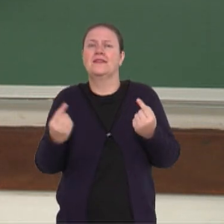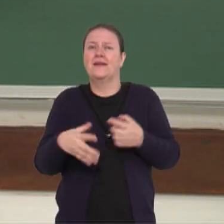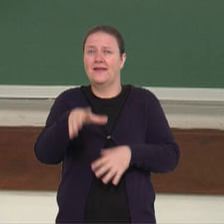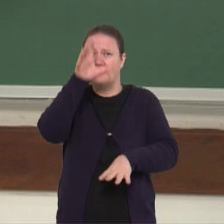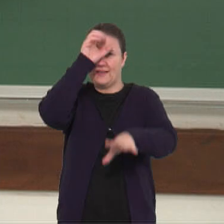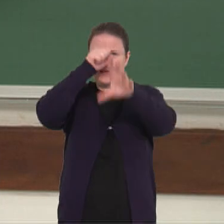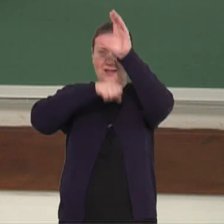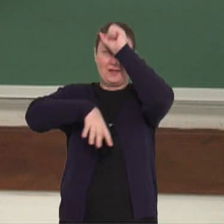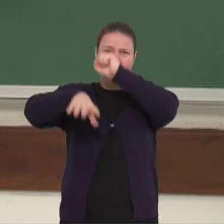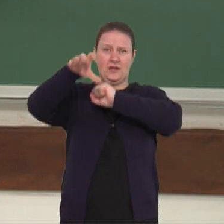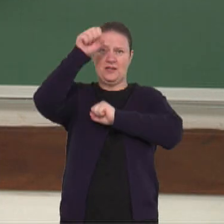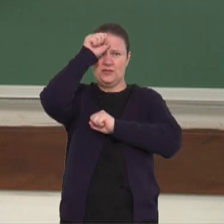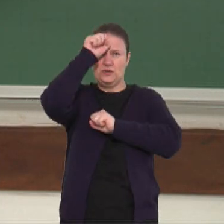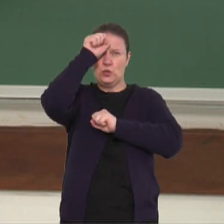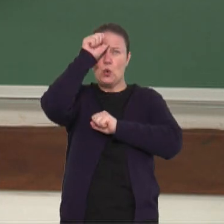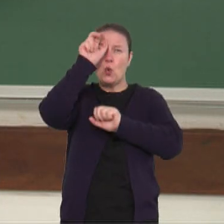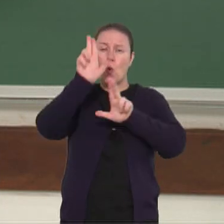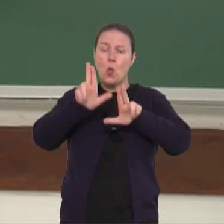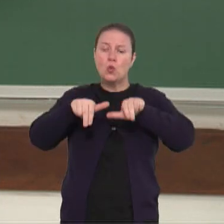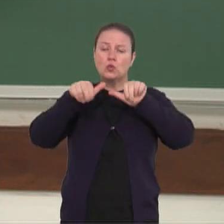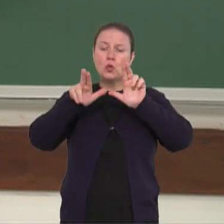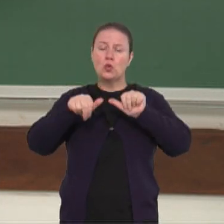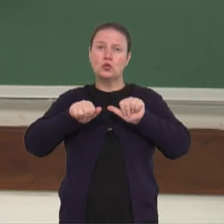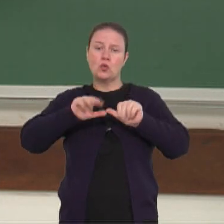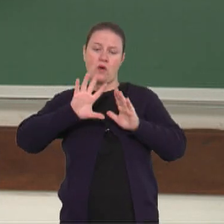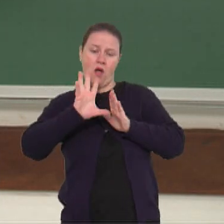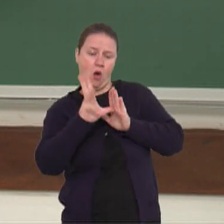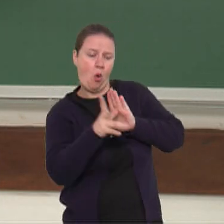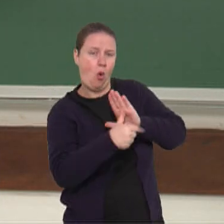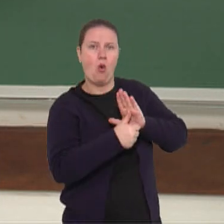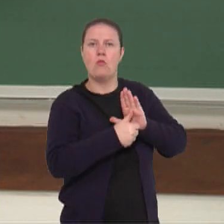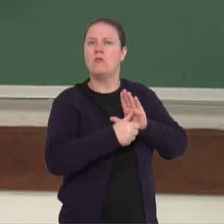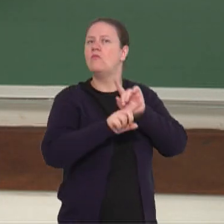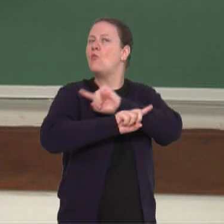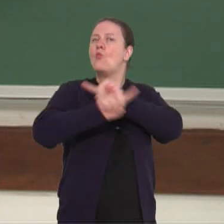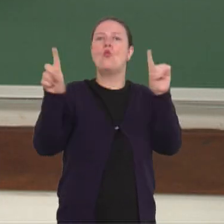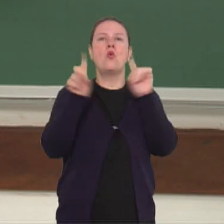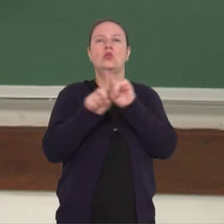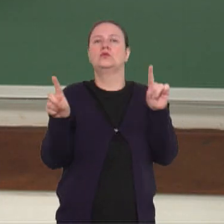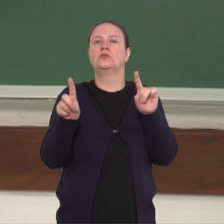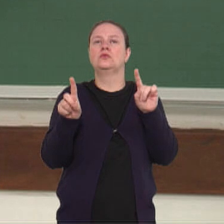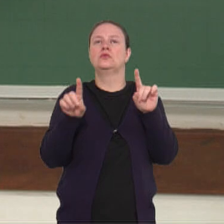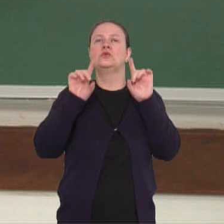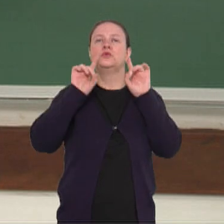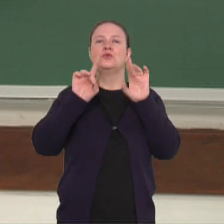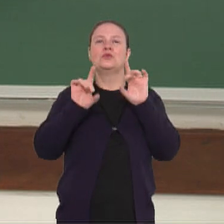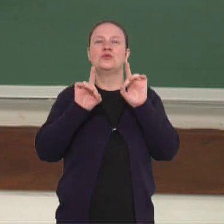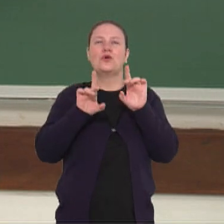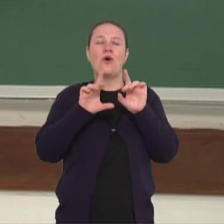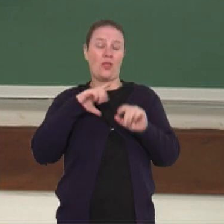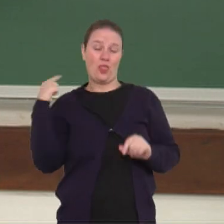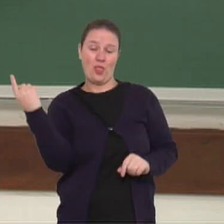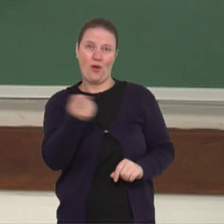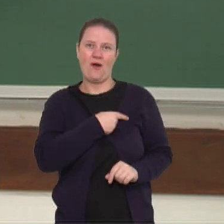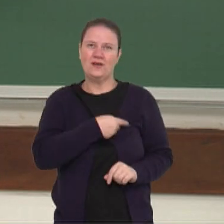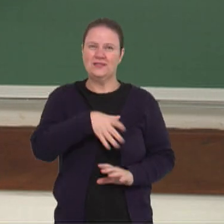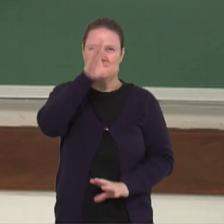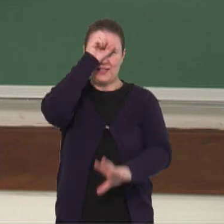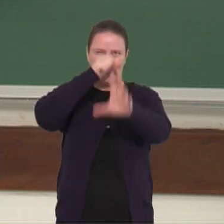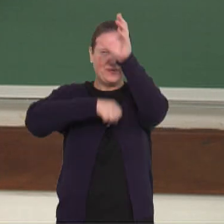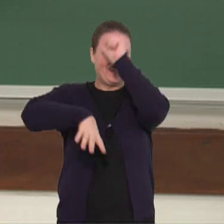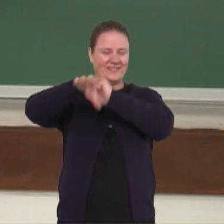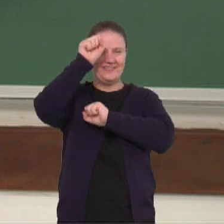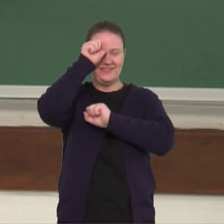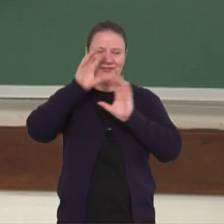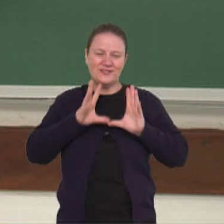que ninguém jamais vai tirar isso de você. Somos eternos aprendizes. Tudo de